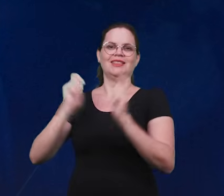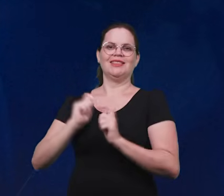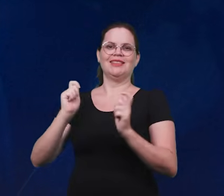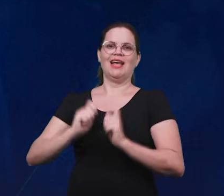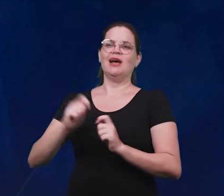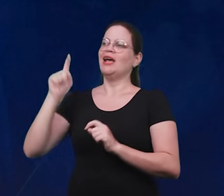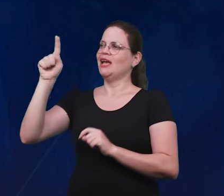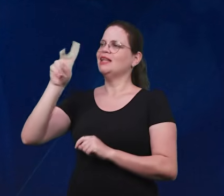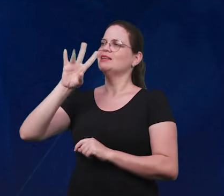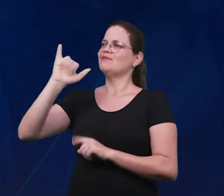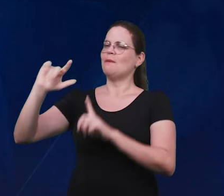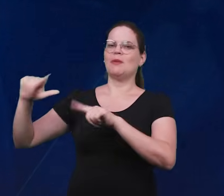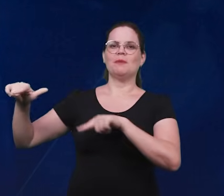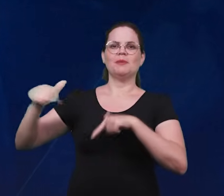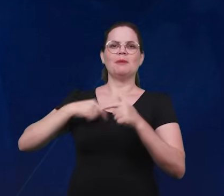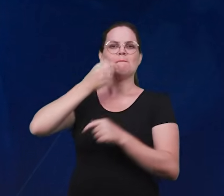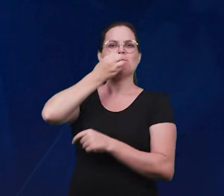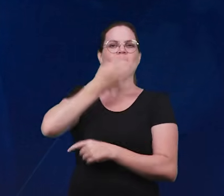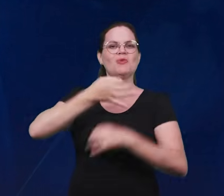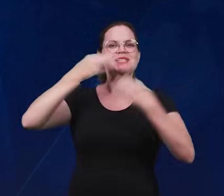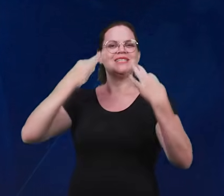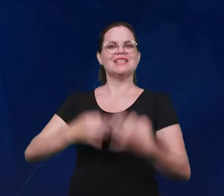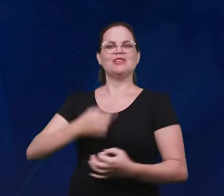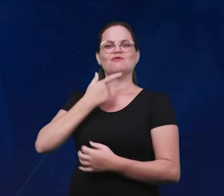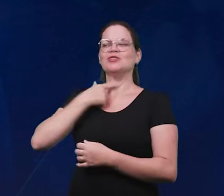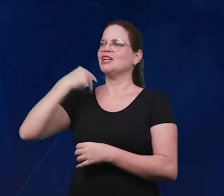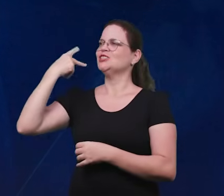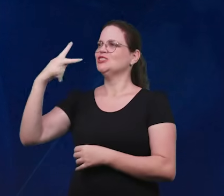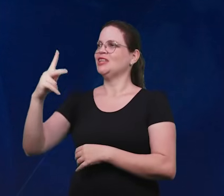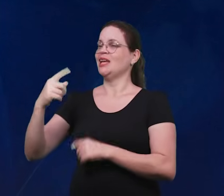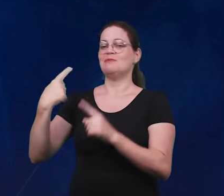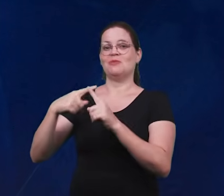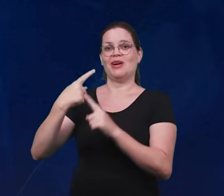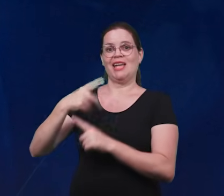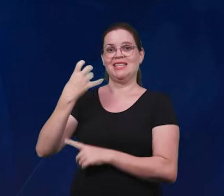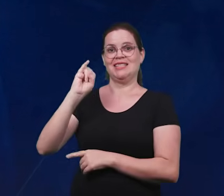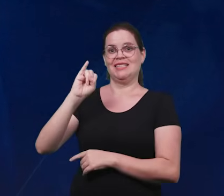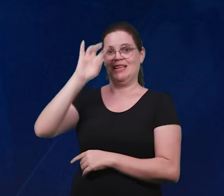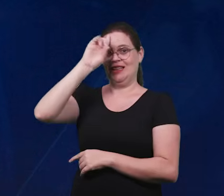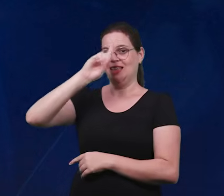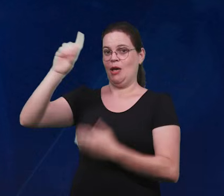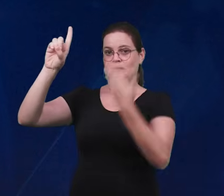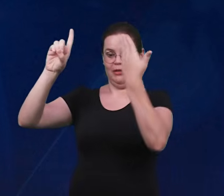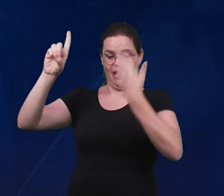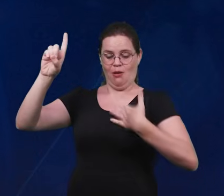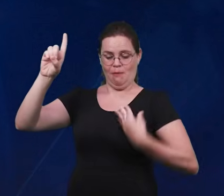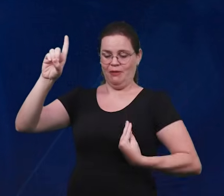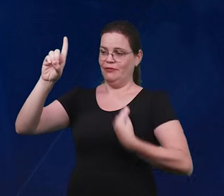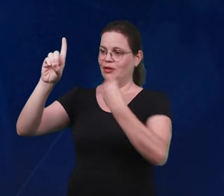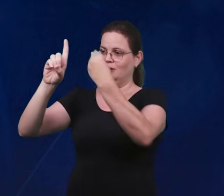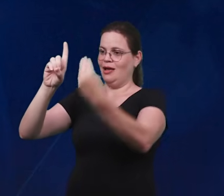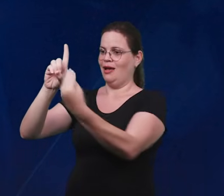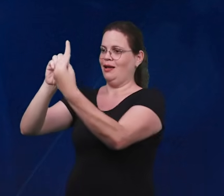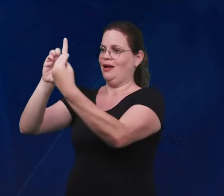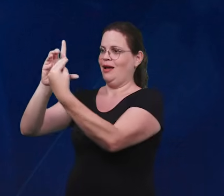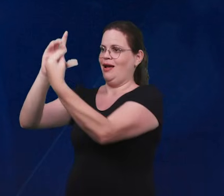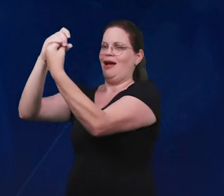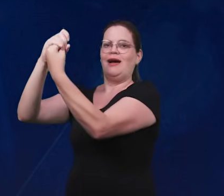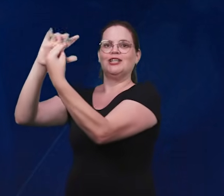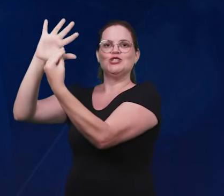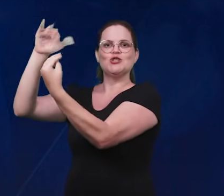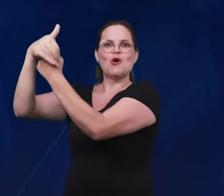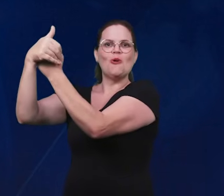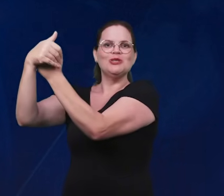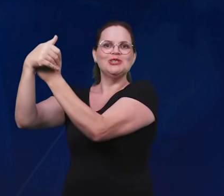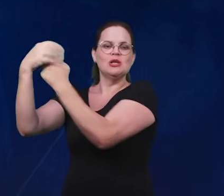e reto. Nas mãos do Senhor estaremos livres daqueles que nos procuram e procuram o nosso fim